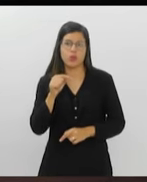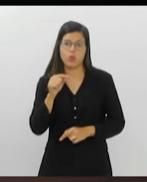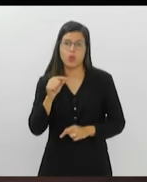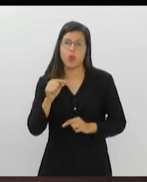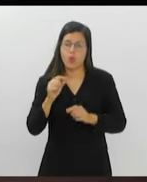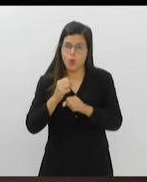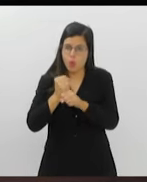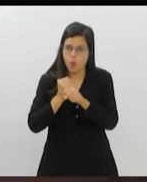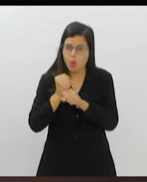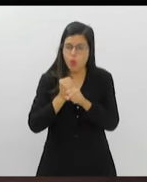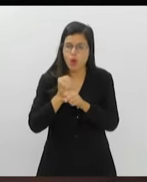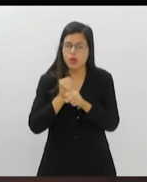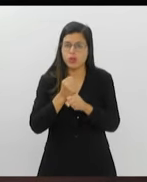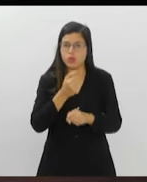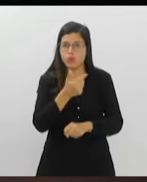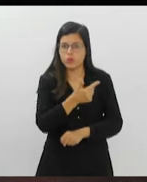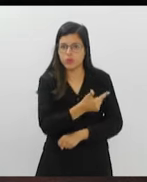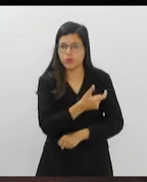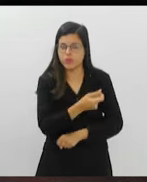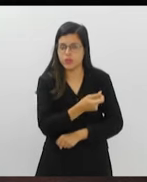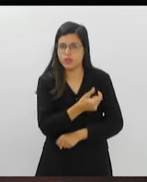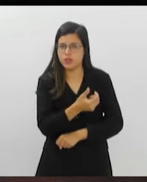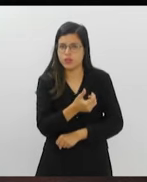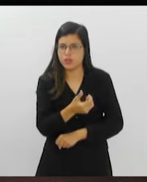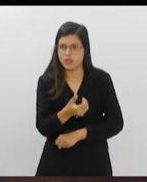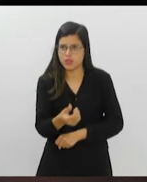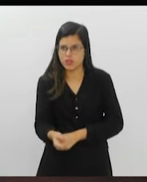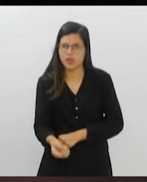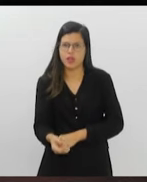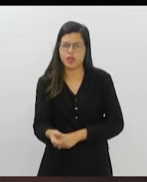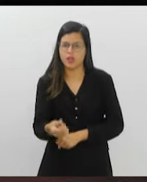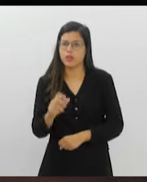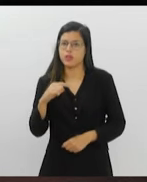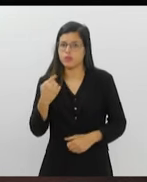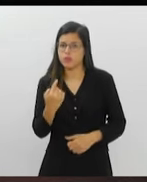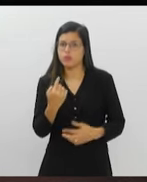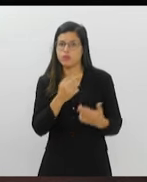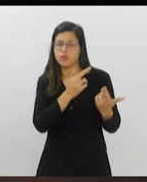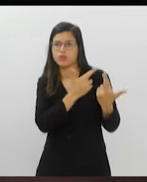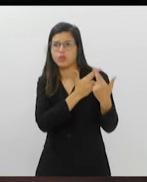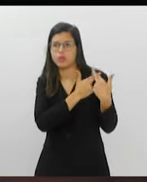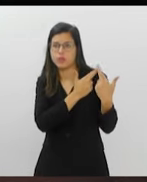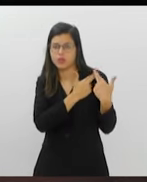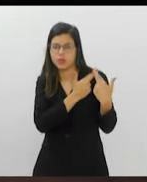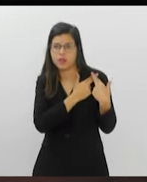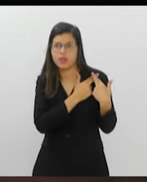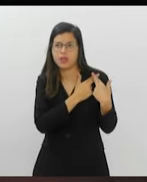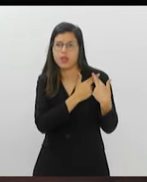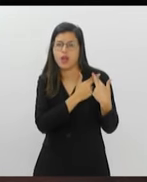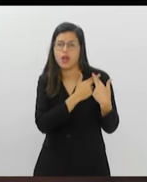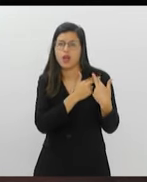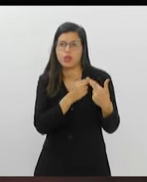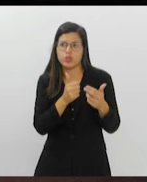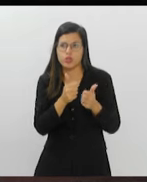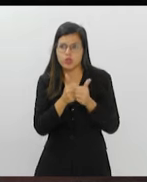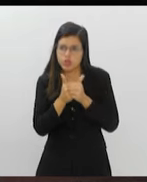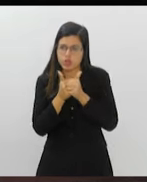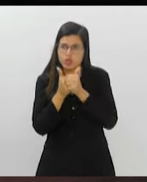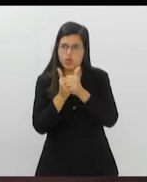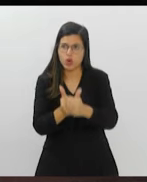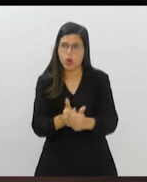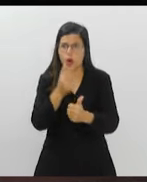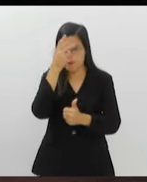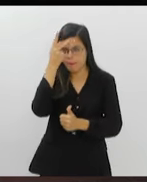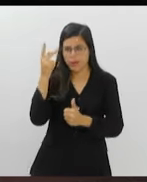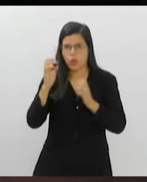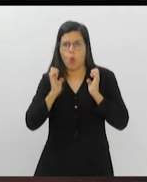de 2016. E se a gente tem responsabilidade de reconduzir uma pessoa honesta, digna e capaz